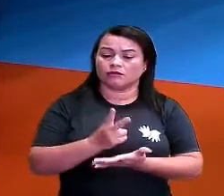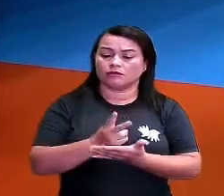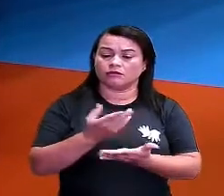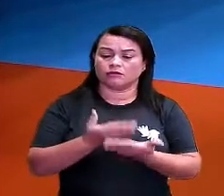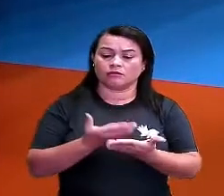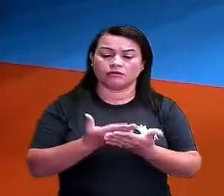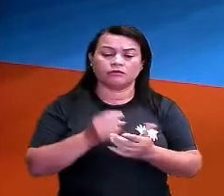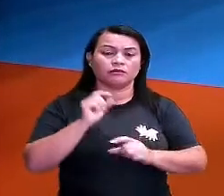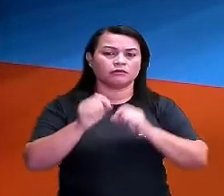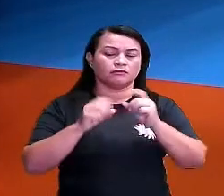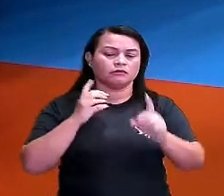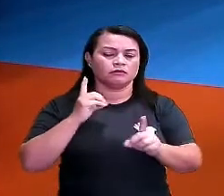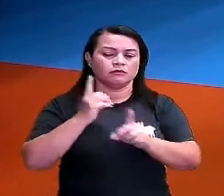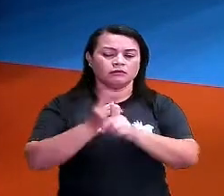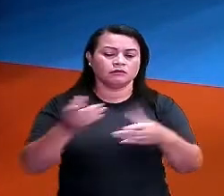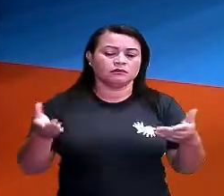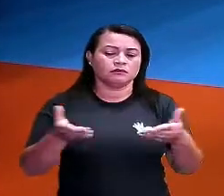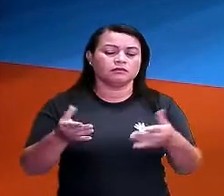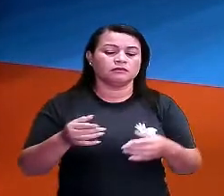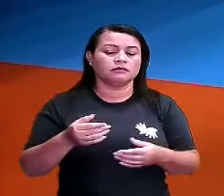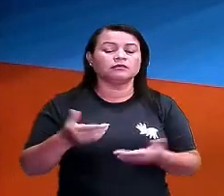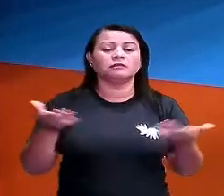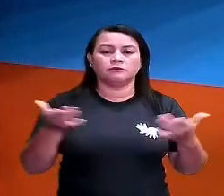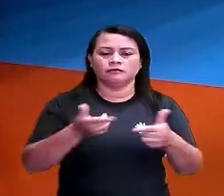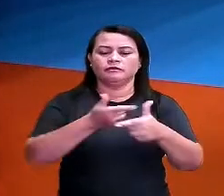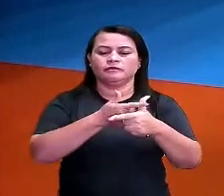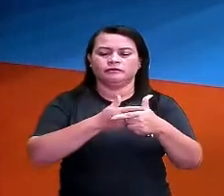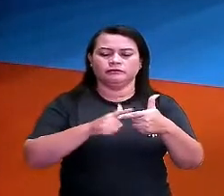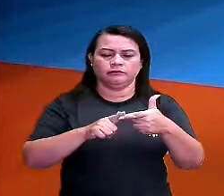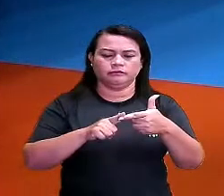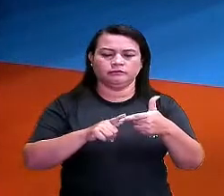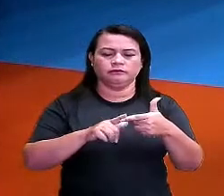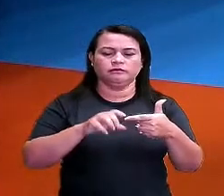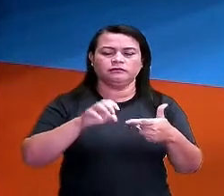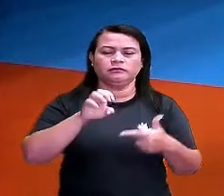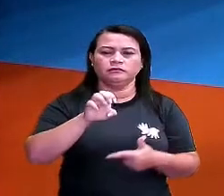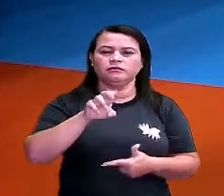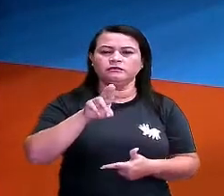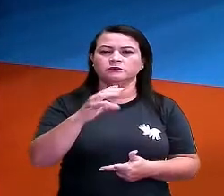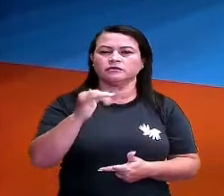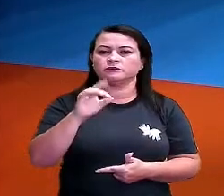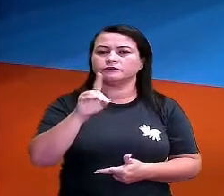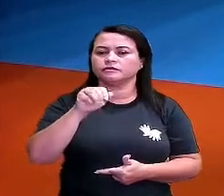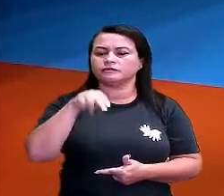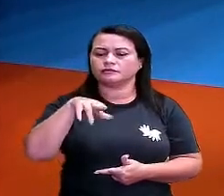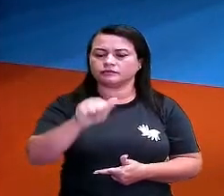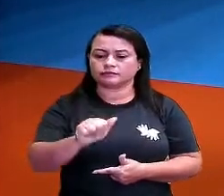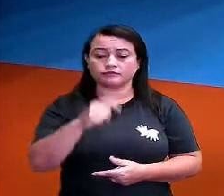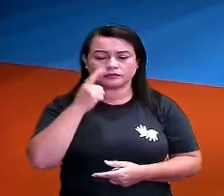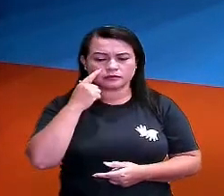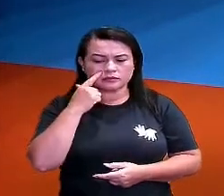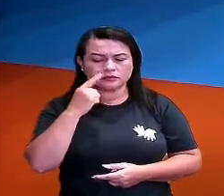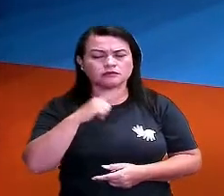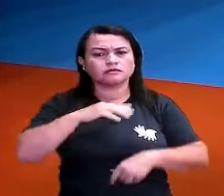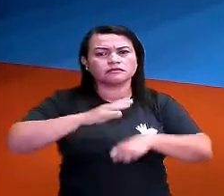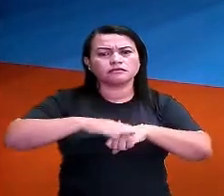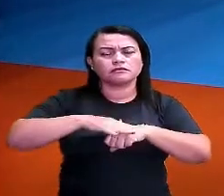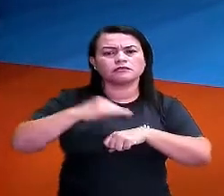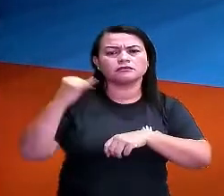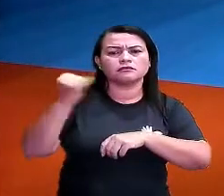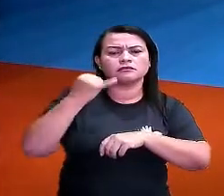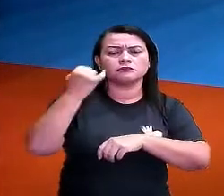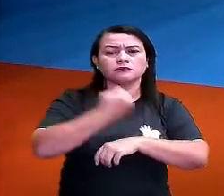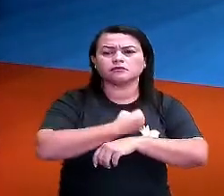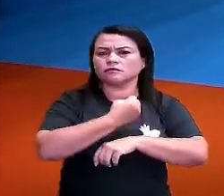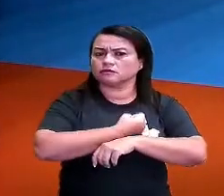que a gente encontra aqui? Eu quero trazer a divisão euclidiana. Uma das propriedades mais importantes dos